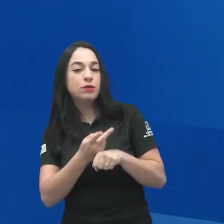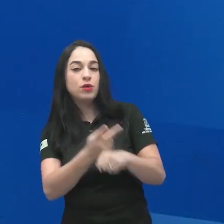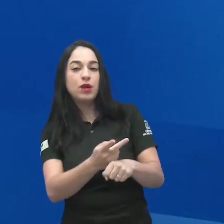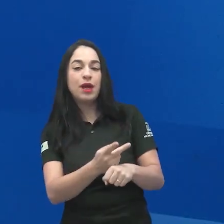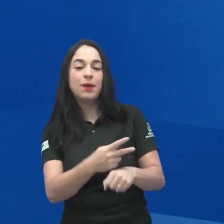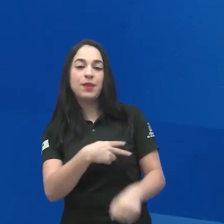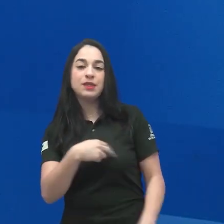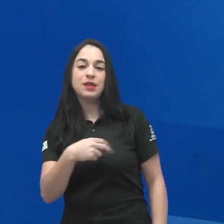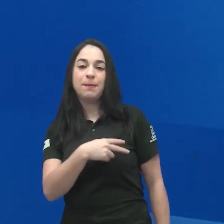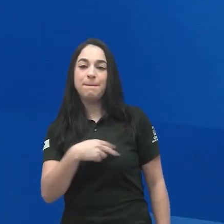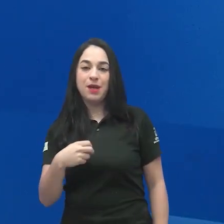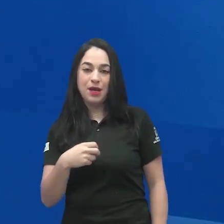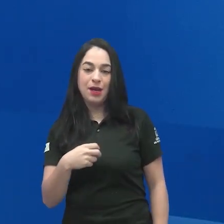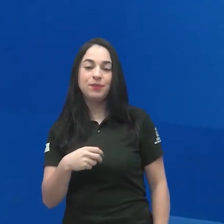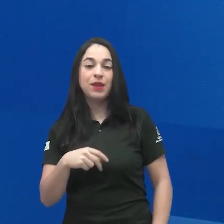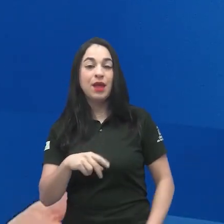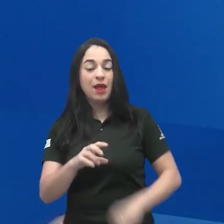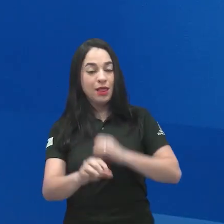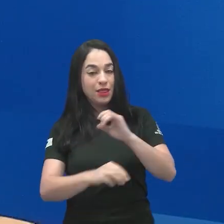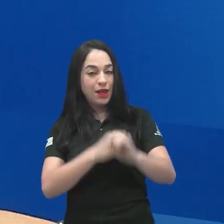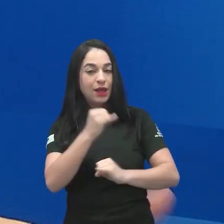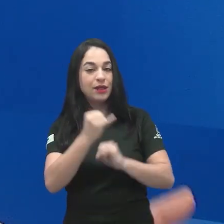Sebrae pela internet no